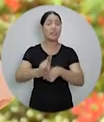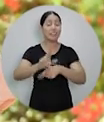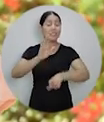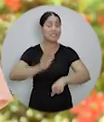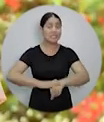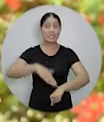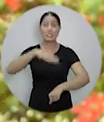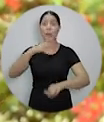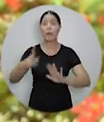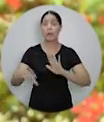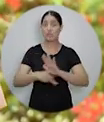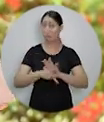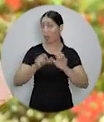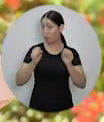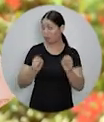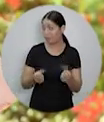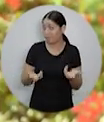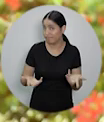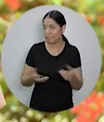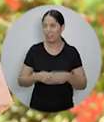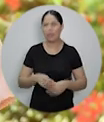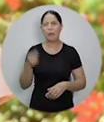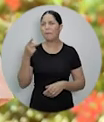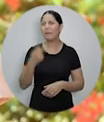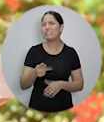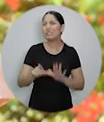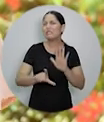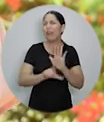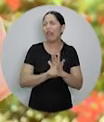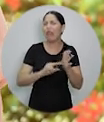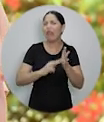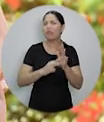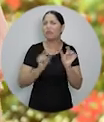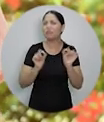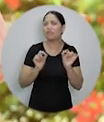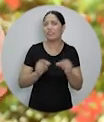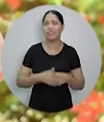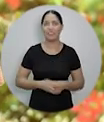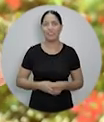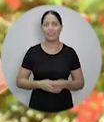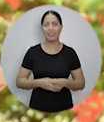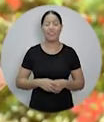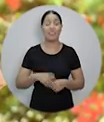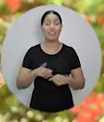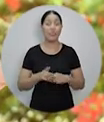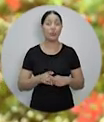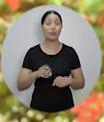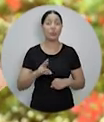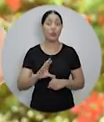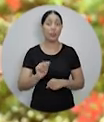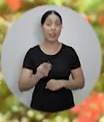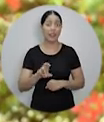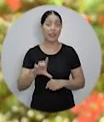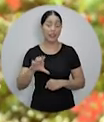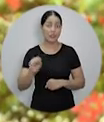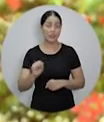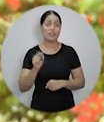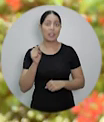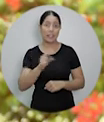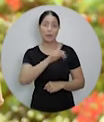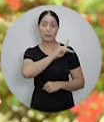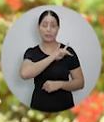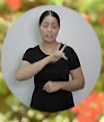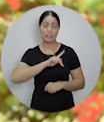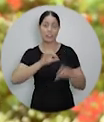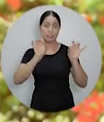que buscam mais representatividade no poder. Mas o que esta lei significa? Quem responde pra gente